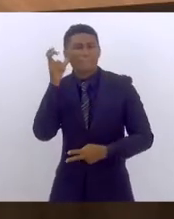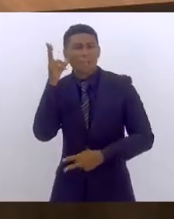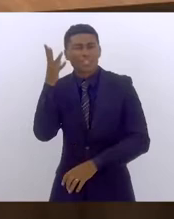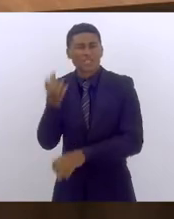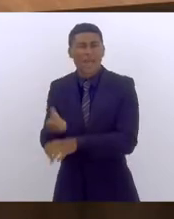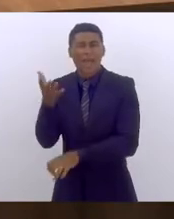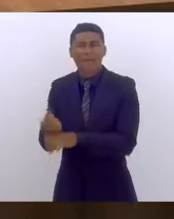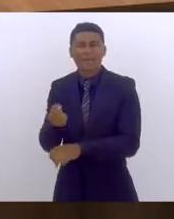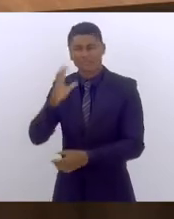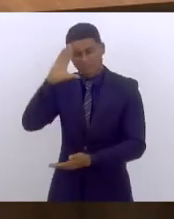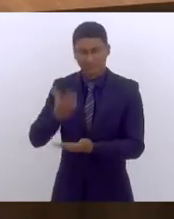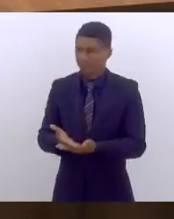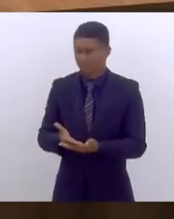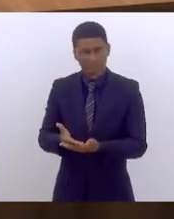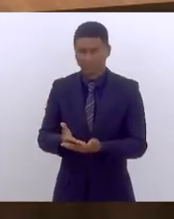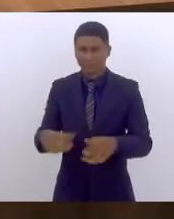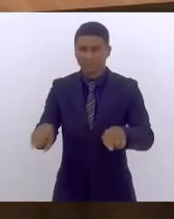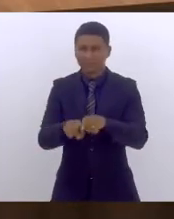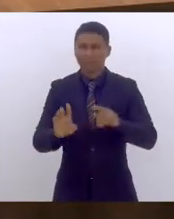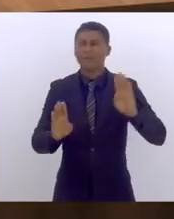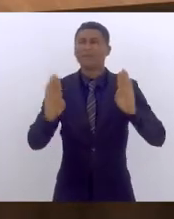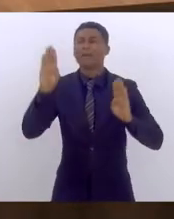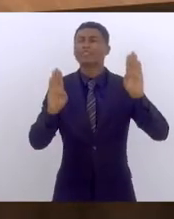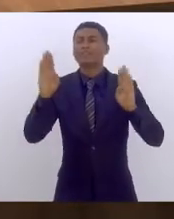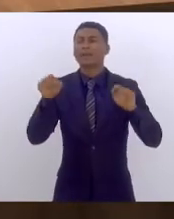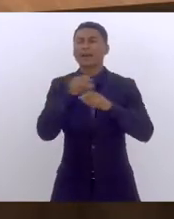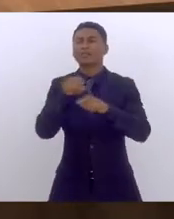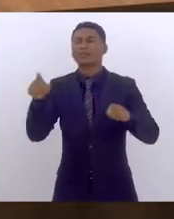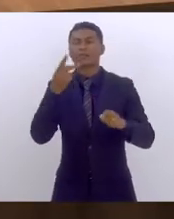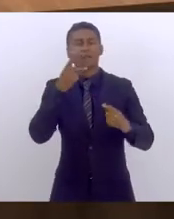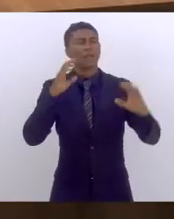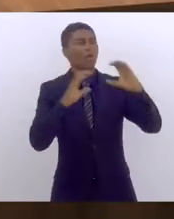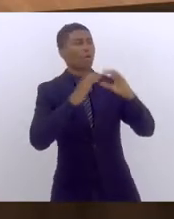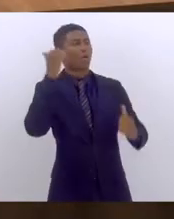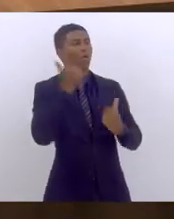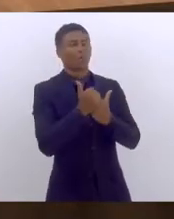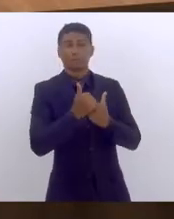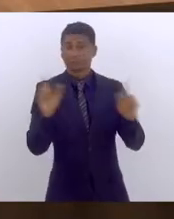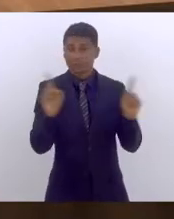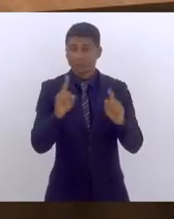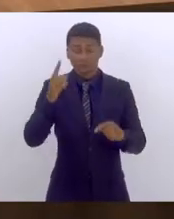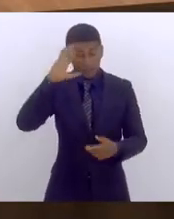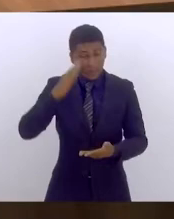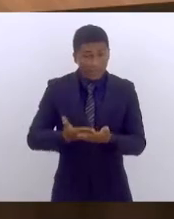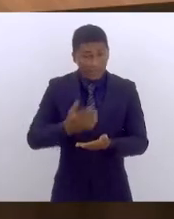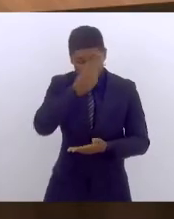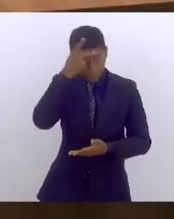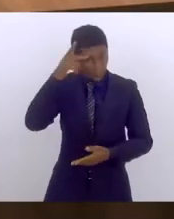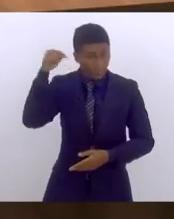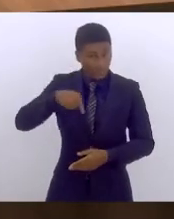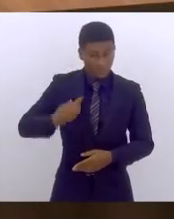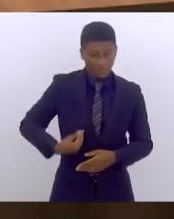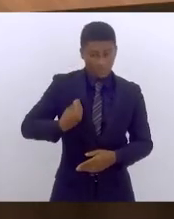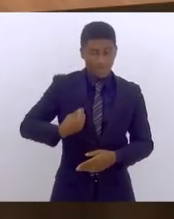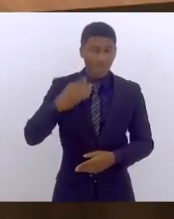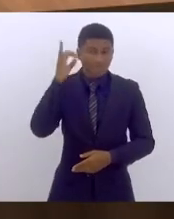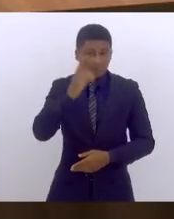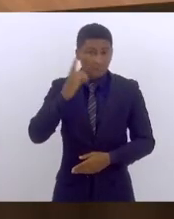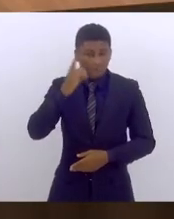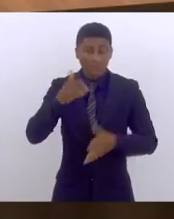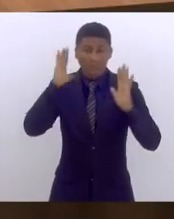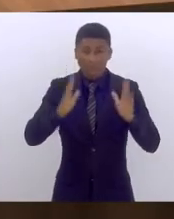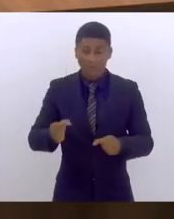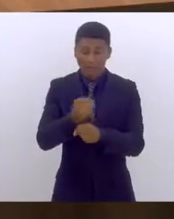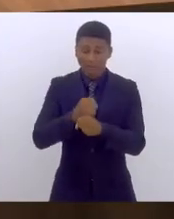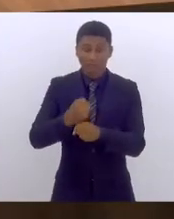não acredite em candidato que se diz defensor de concurso público, acredite em quem está aqui na Assembleia trabalhando noite e dia, 3 anos e meio,